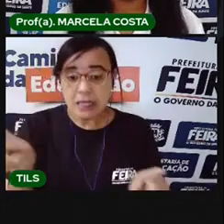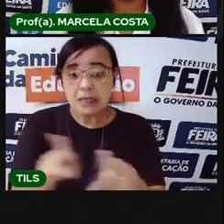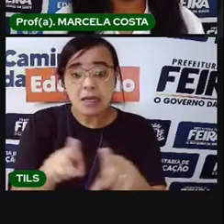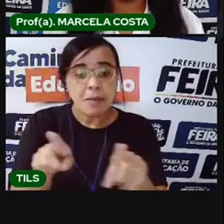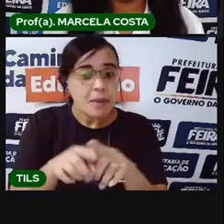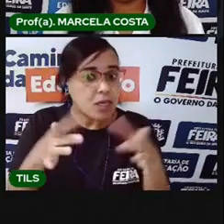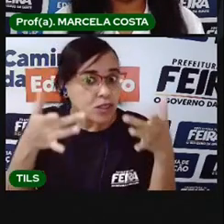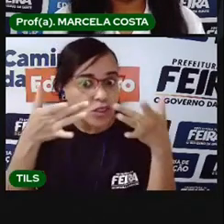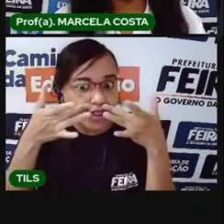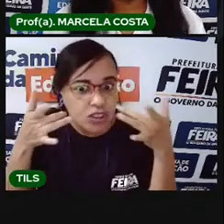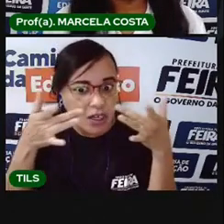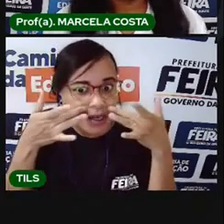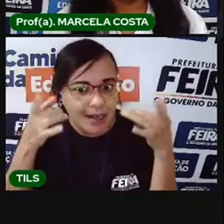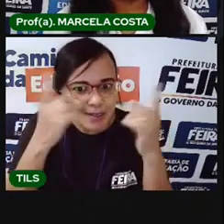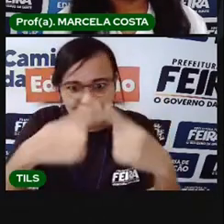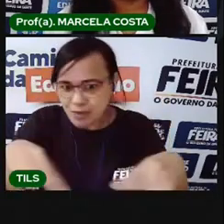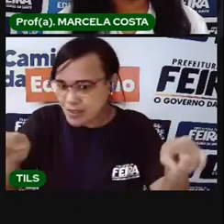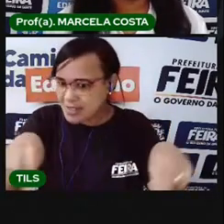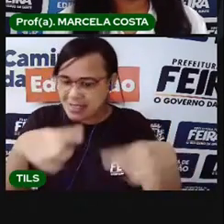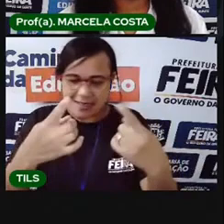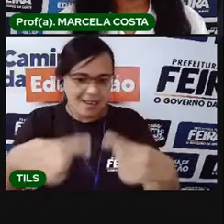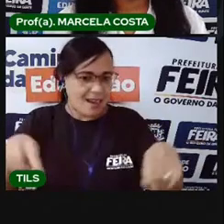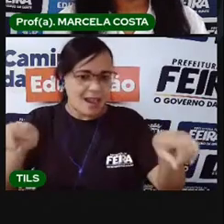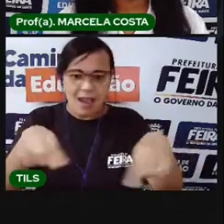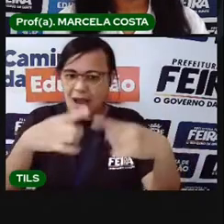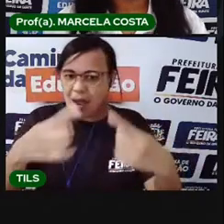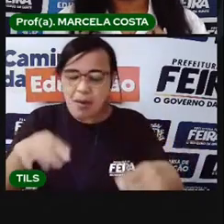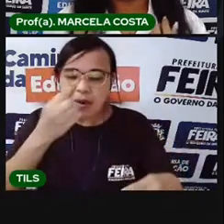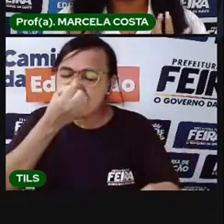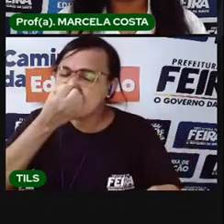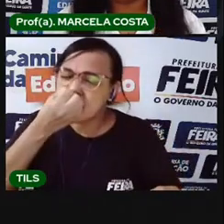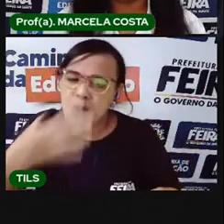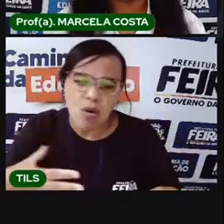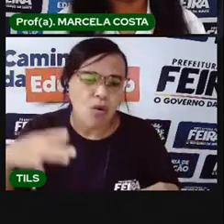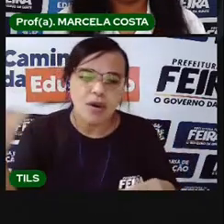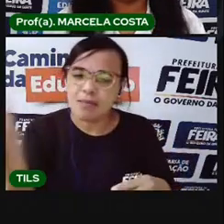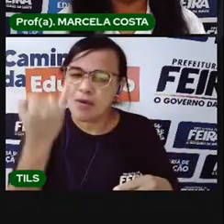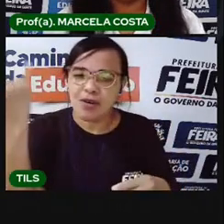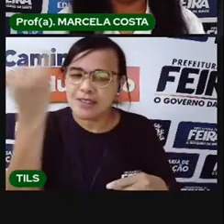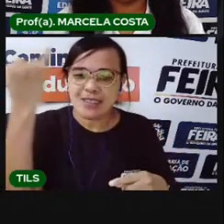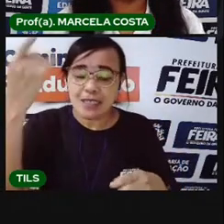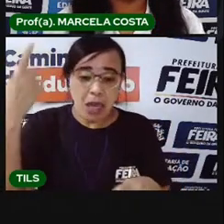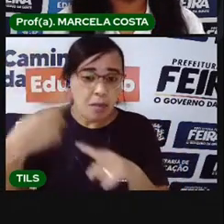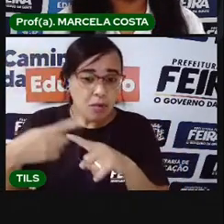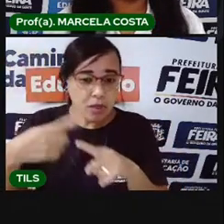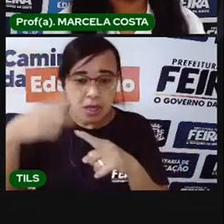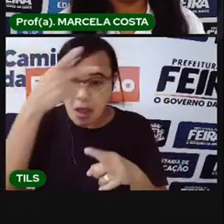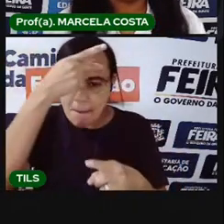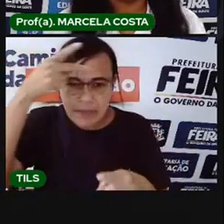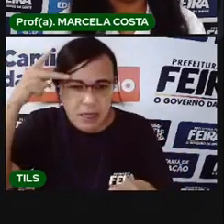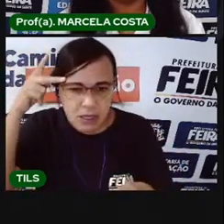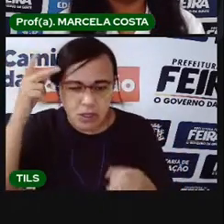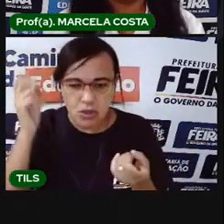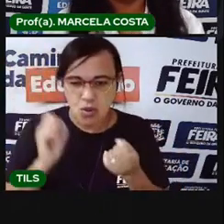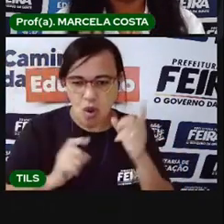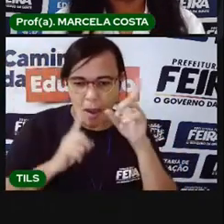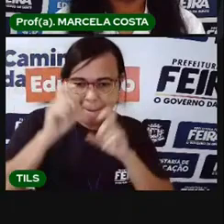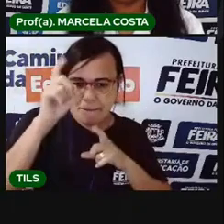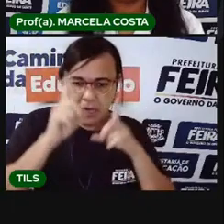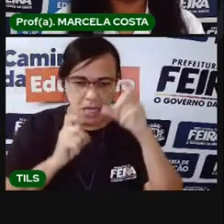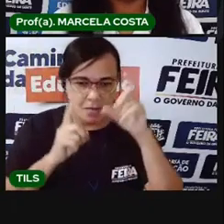de se comunicar. E que nele os atores se expressam através da fala. No teatro musical, os atores se expressam através